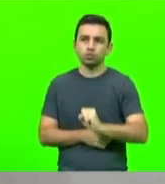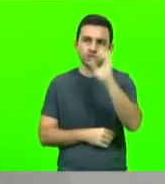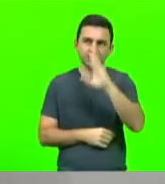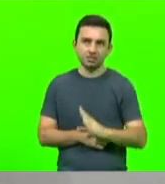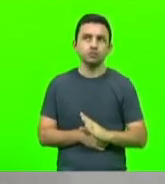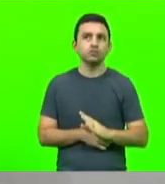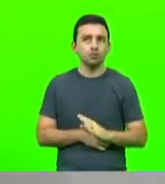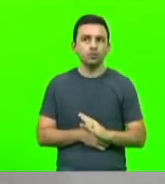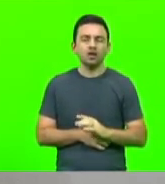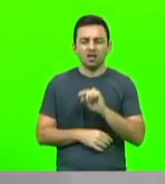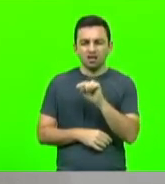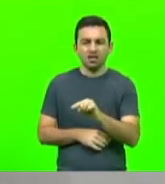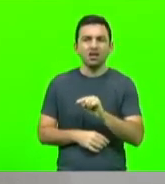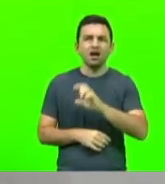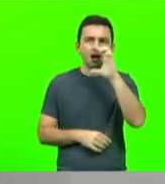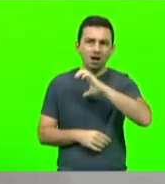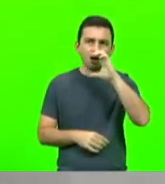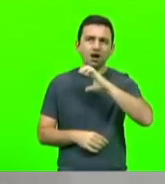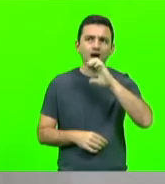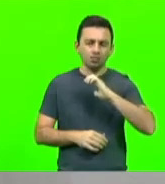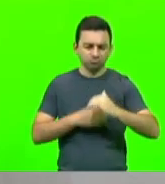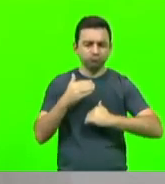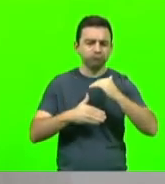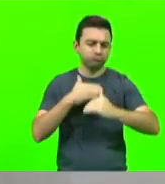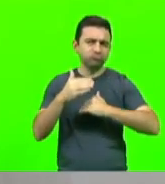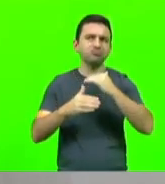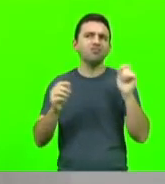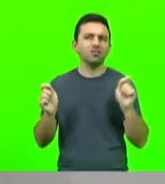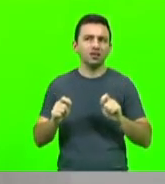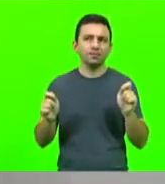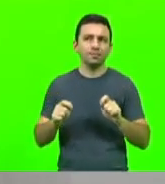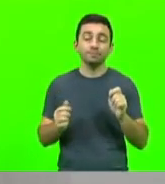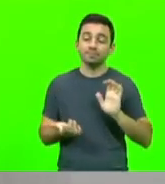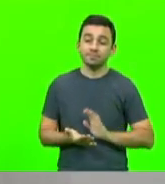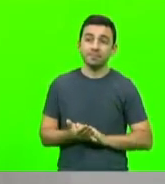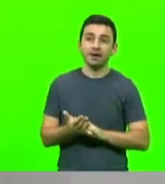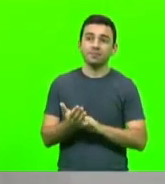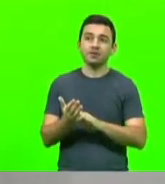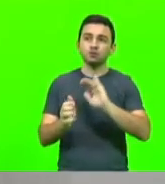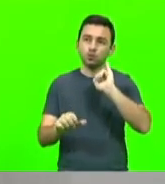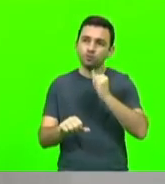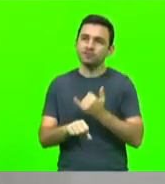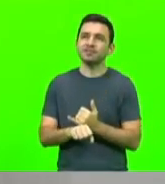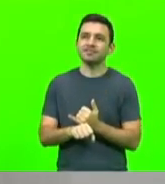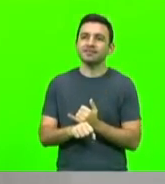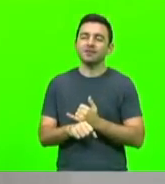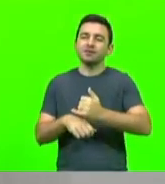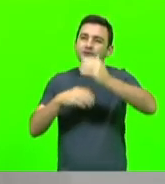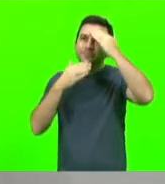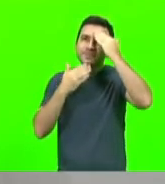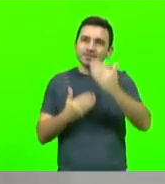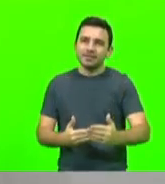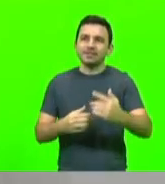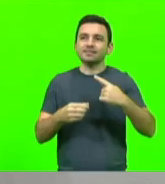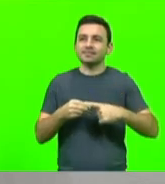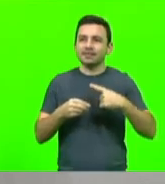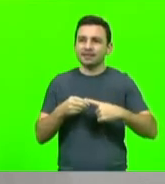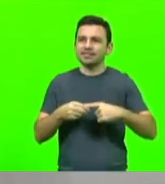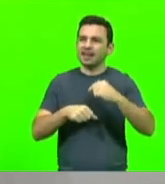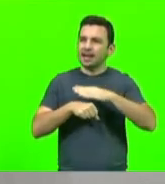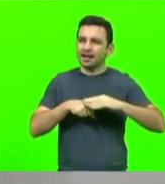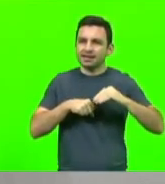a passos largos em direção a isso. Então, meus parabéns, Joinville. Obrigado, cidade de Joinville, pelo carinho